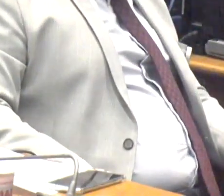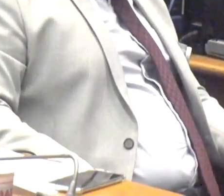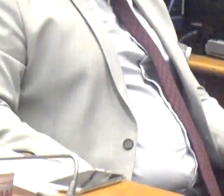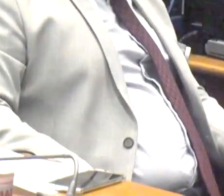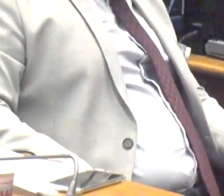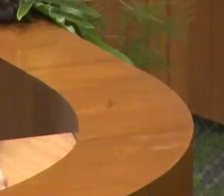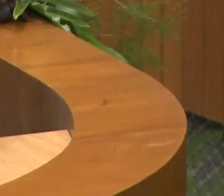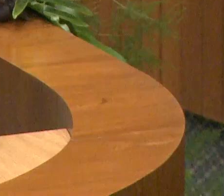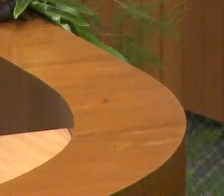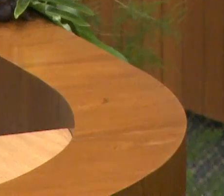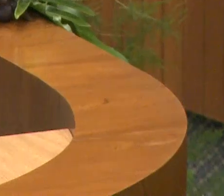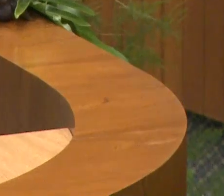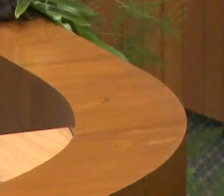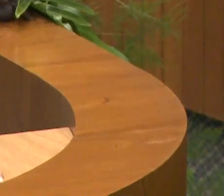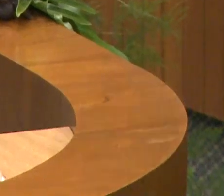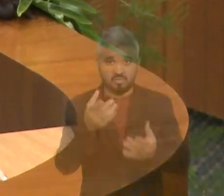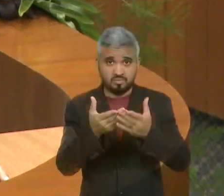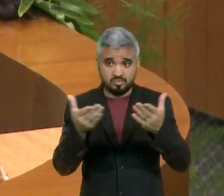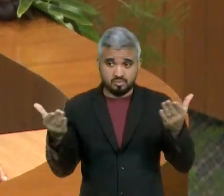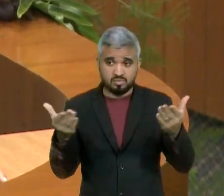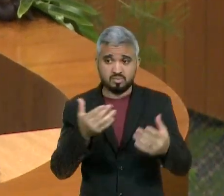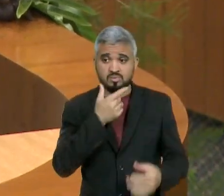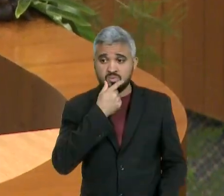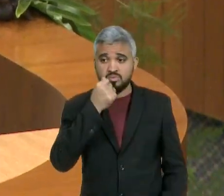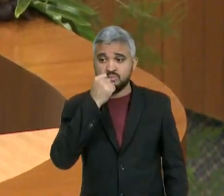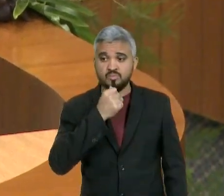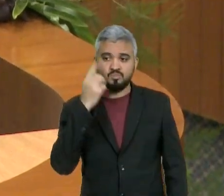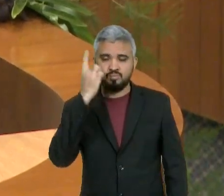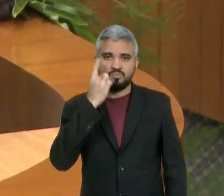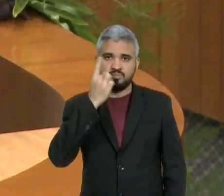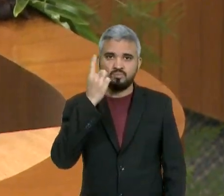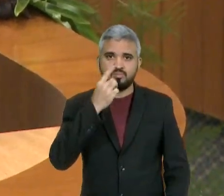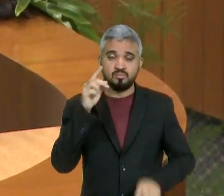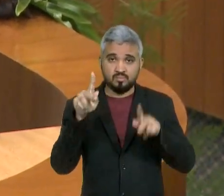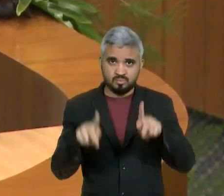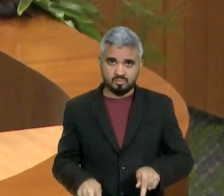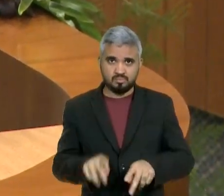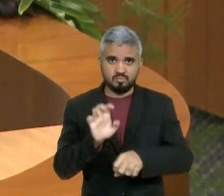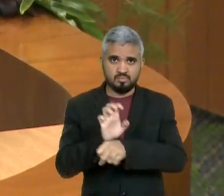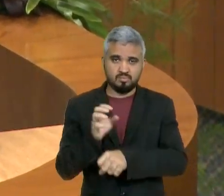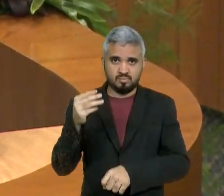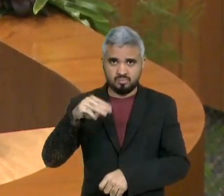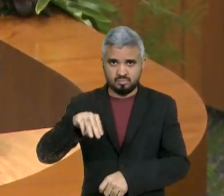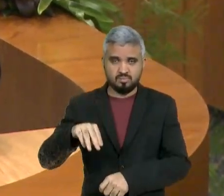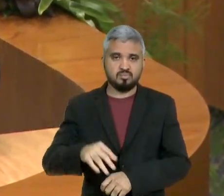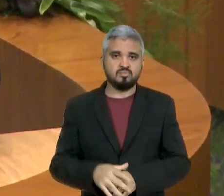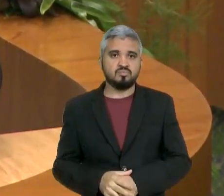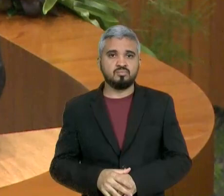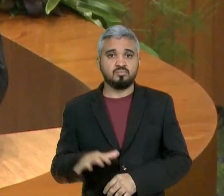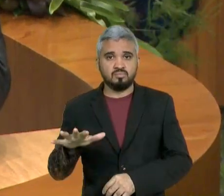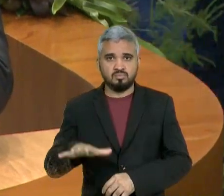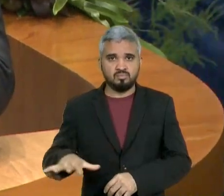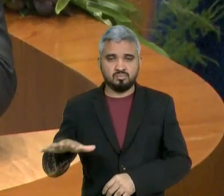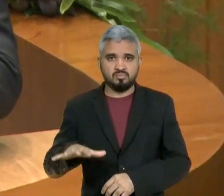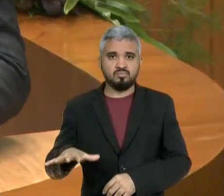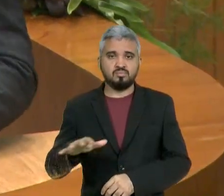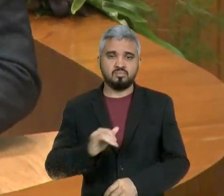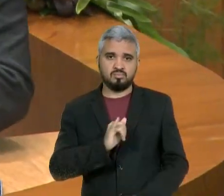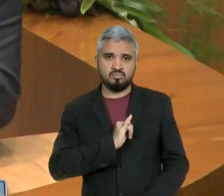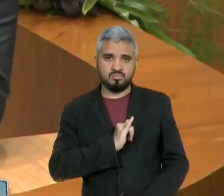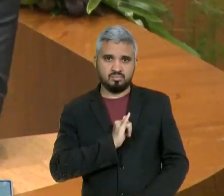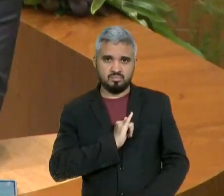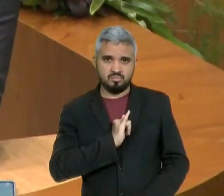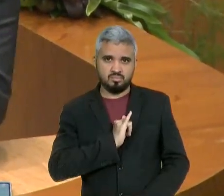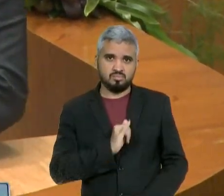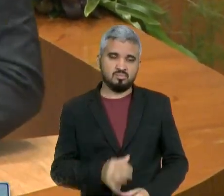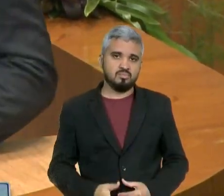Bom dia a todos, deputadas, deputados, povo do Maranhão, especial da região Tocantina, da minha amada, querida e linda cidade